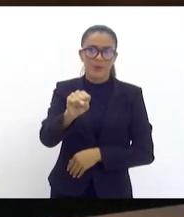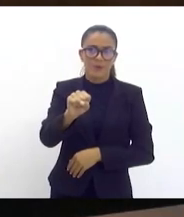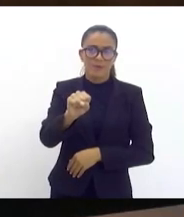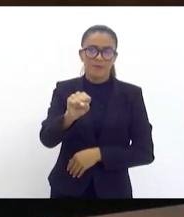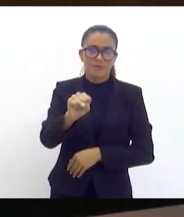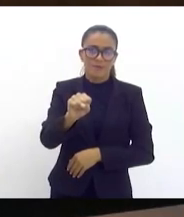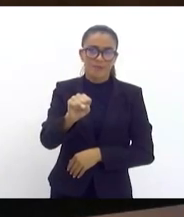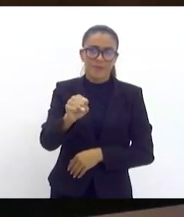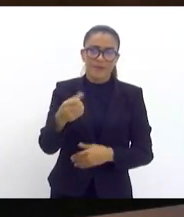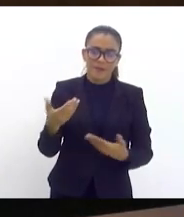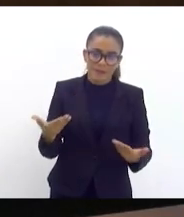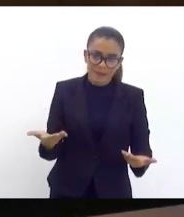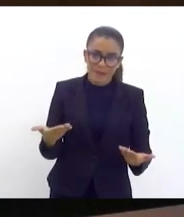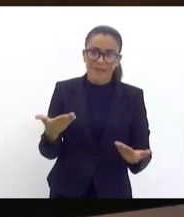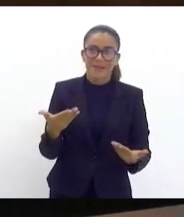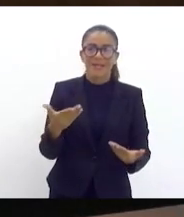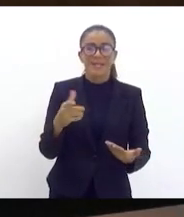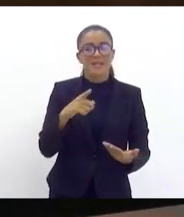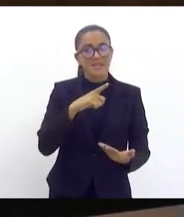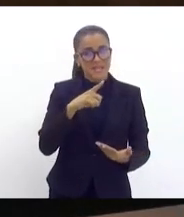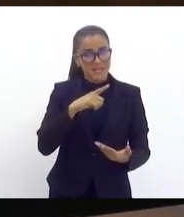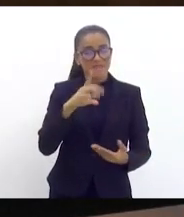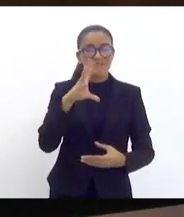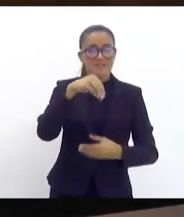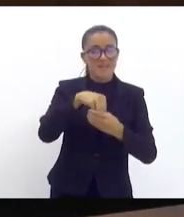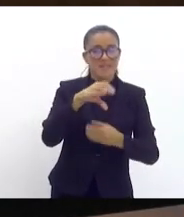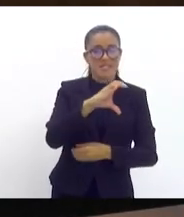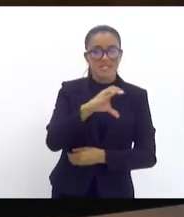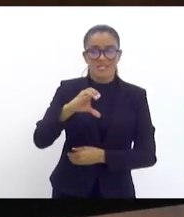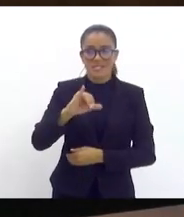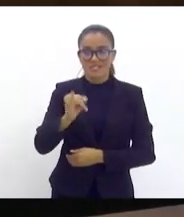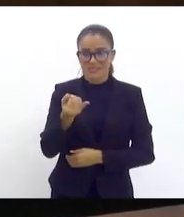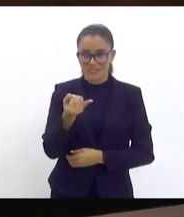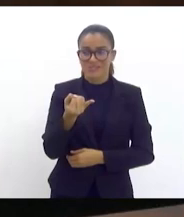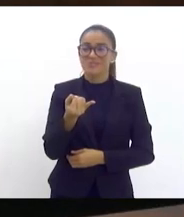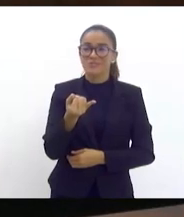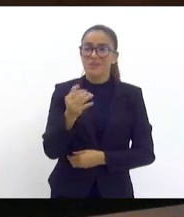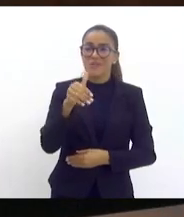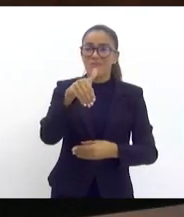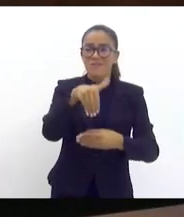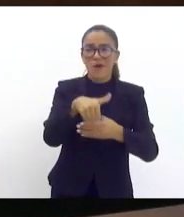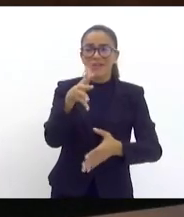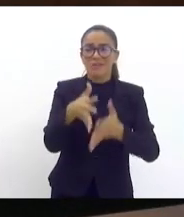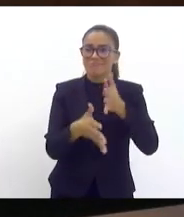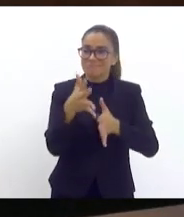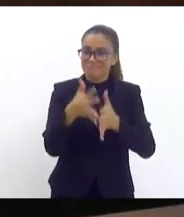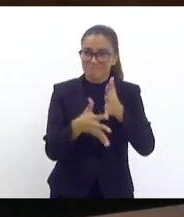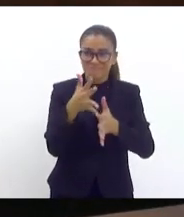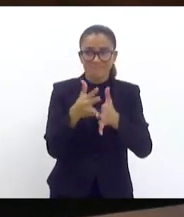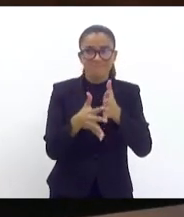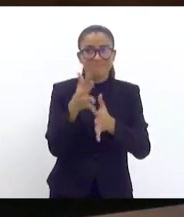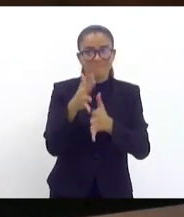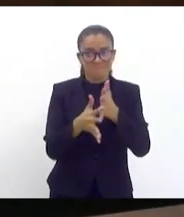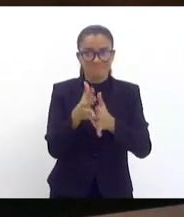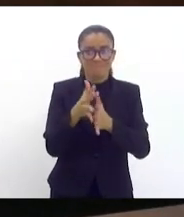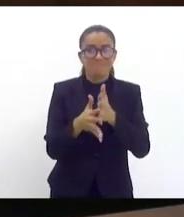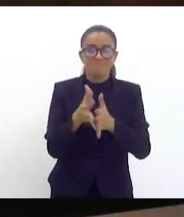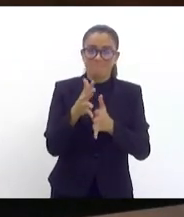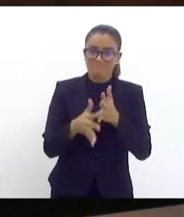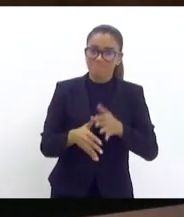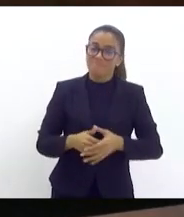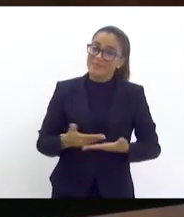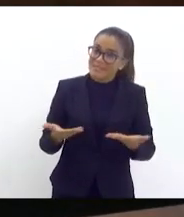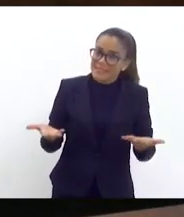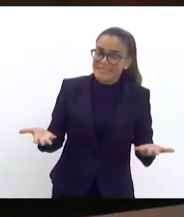E houve até na CCJ o voto pela prejudicabilidade.